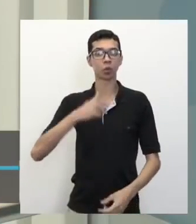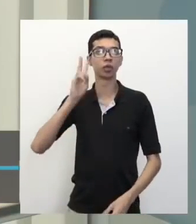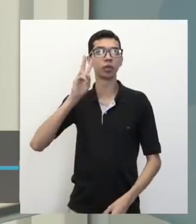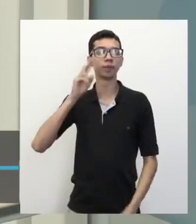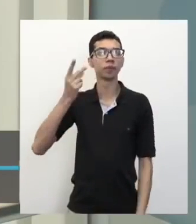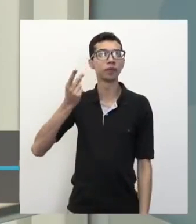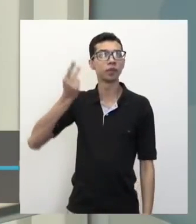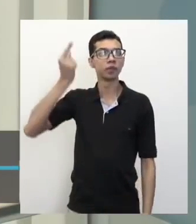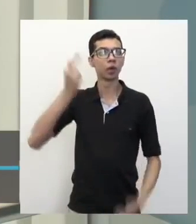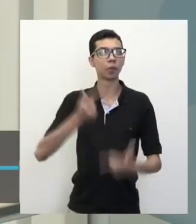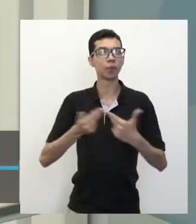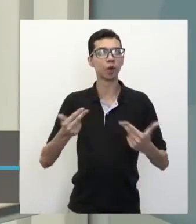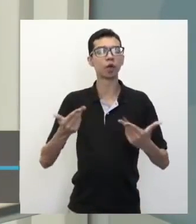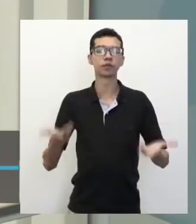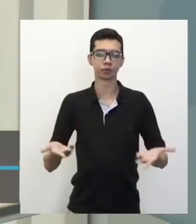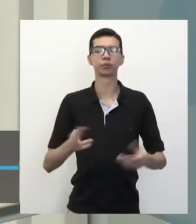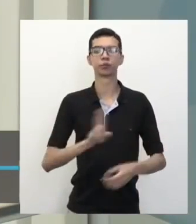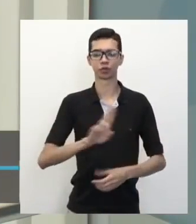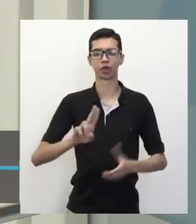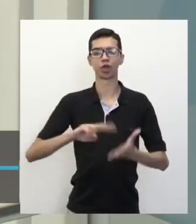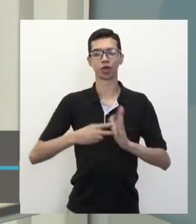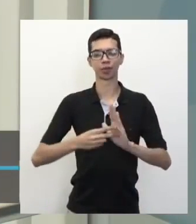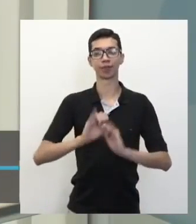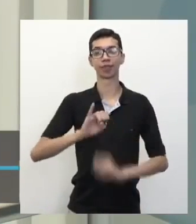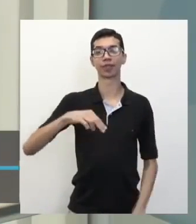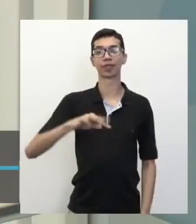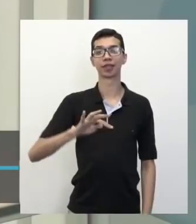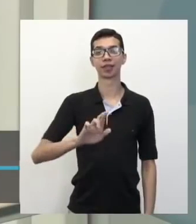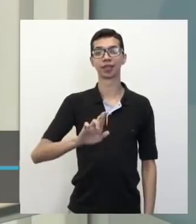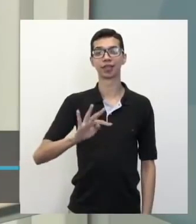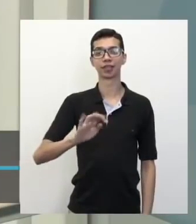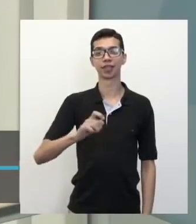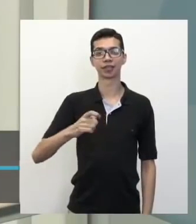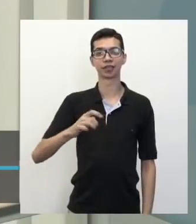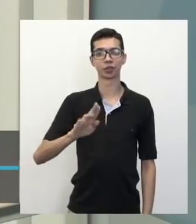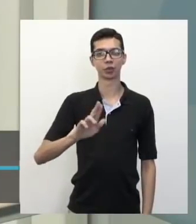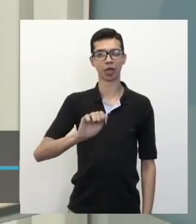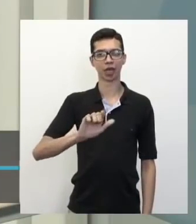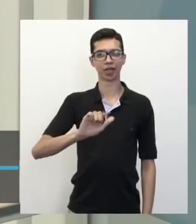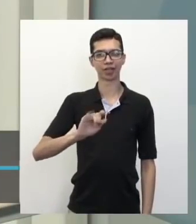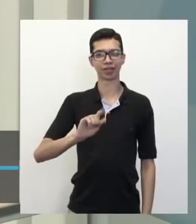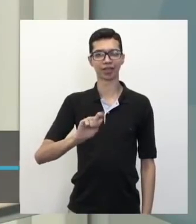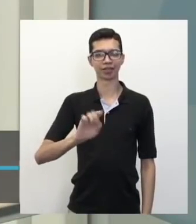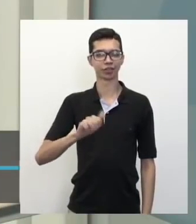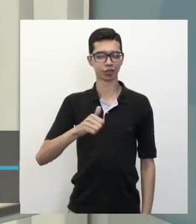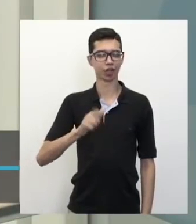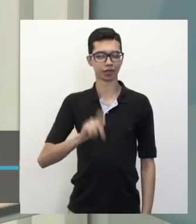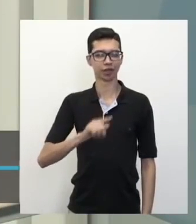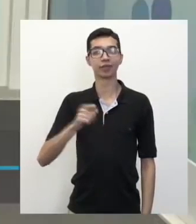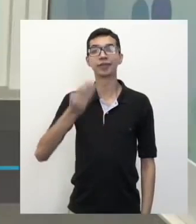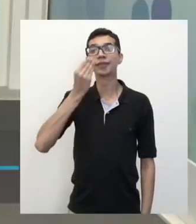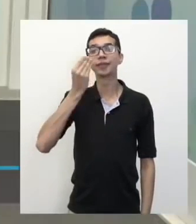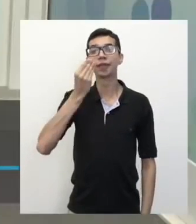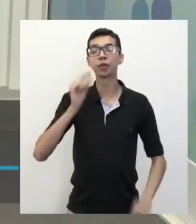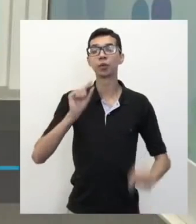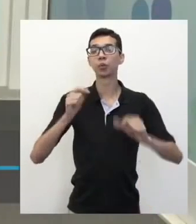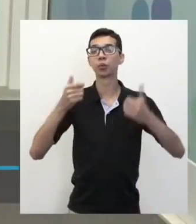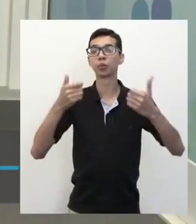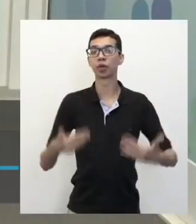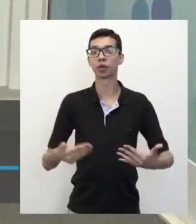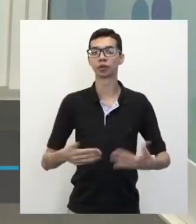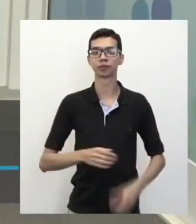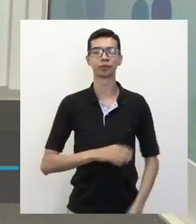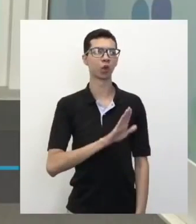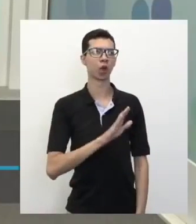Isso é intertextualidade, certo? Então, vamos lá. Tentem aí pra gente, o que vocês conseguem falar? Olha, a gente não vai dar minutinhos,